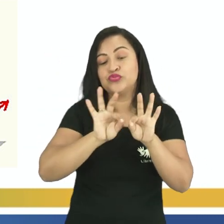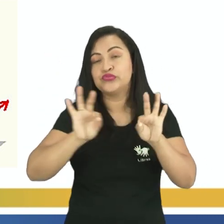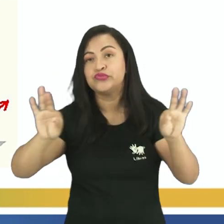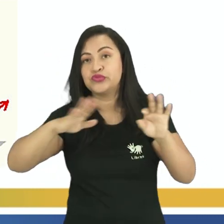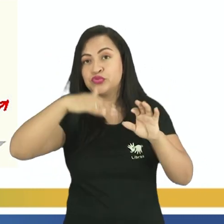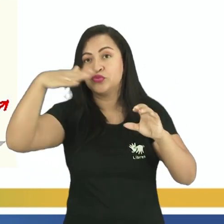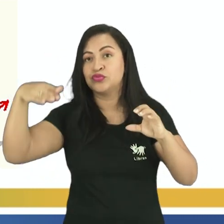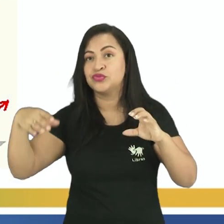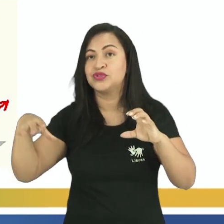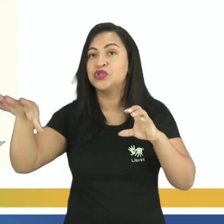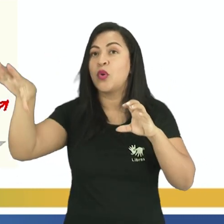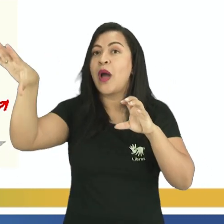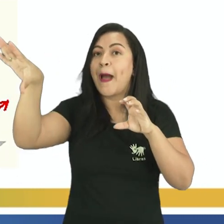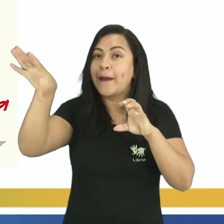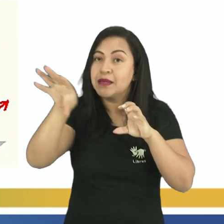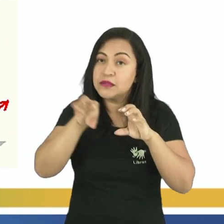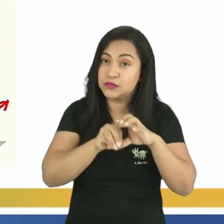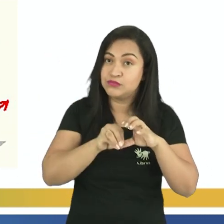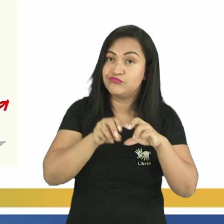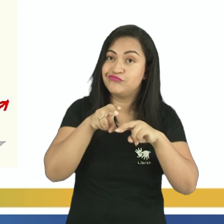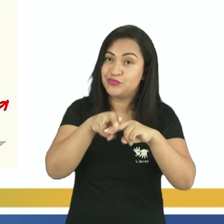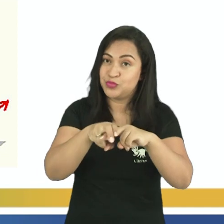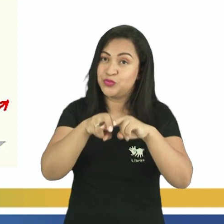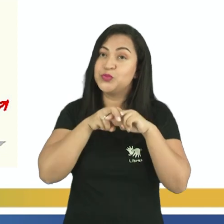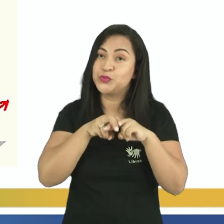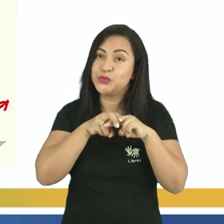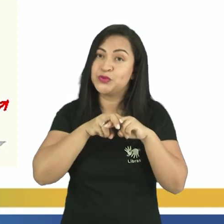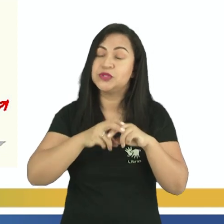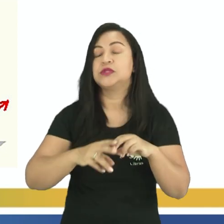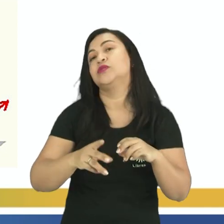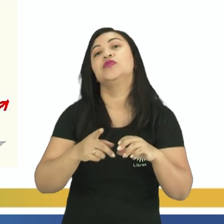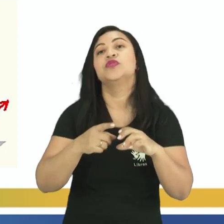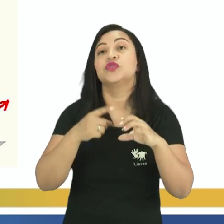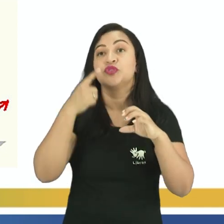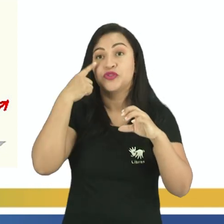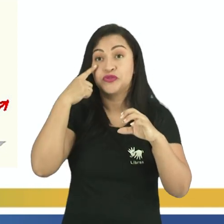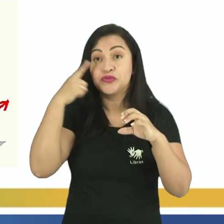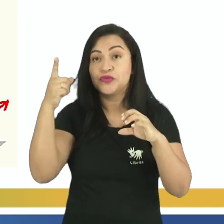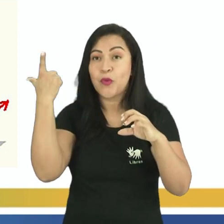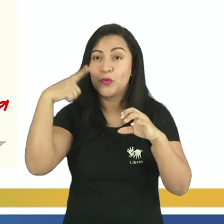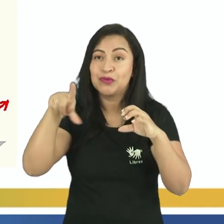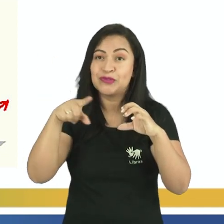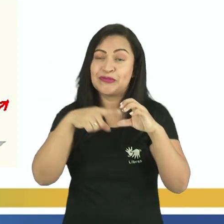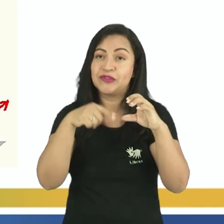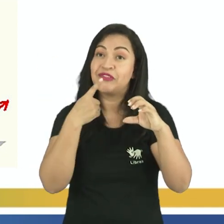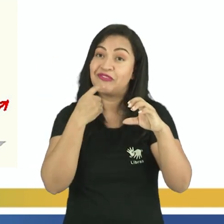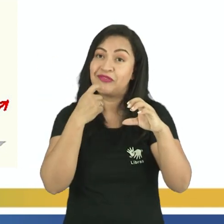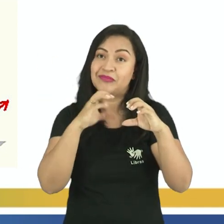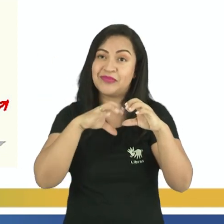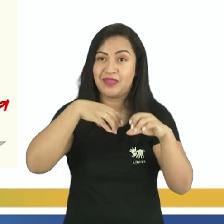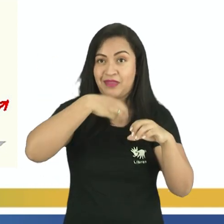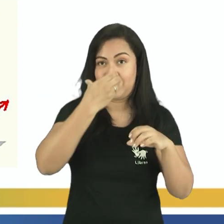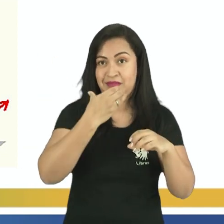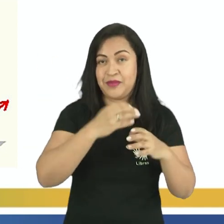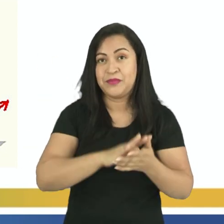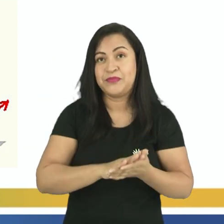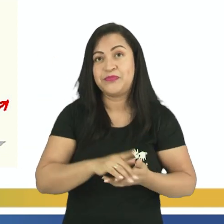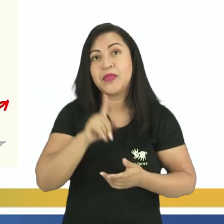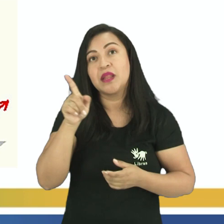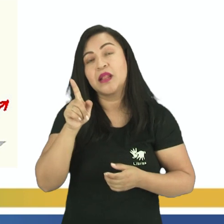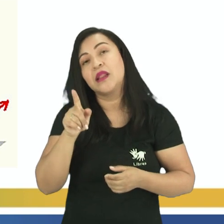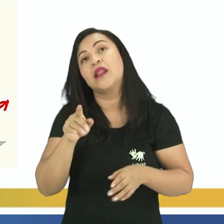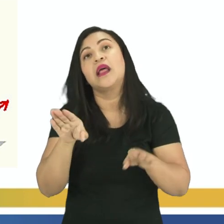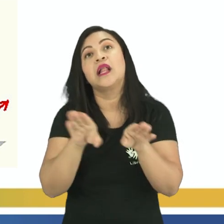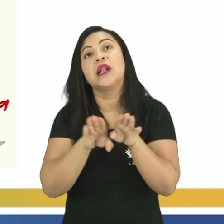ser absorvidos. Por isso que nós observamos uma coloração avermelhada na casca da maçã. Ali o mesmo exemplo